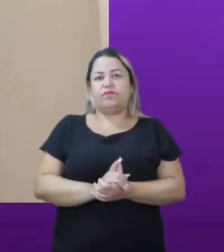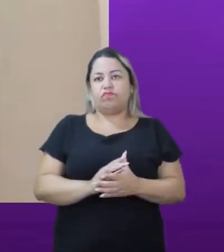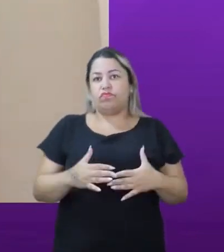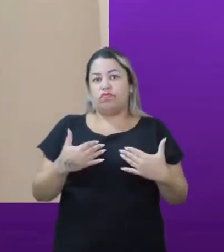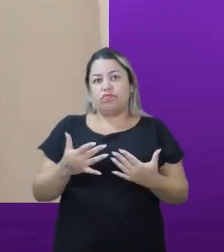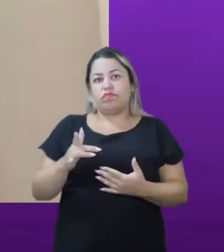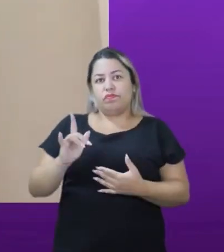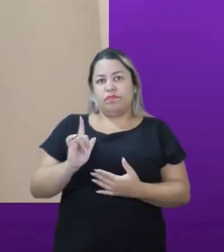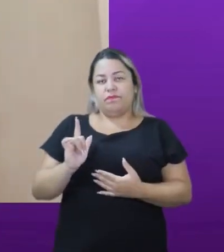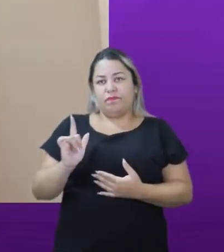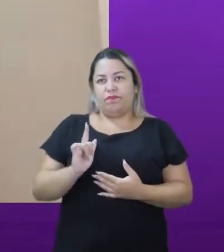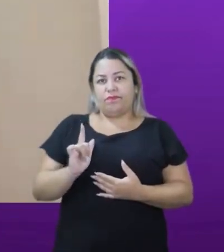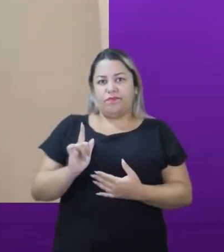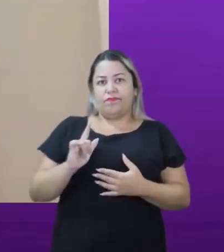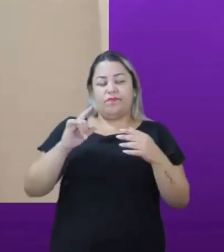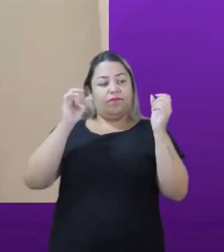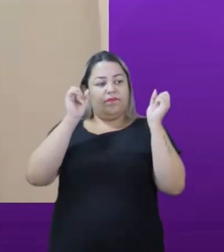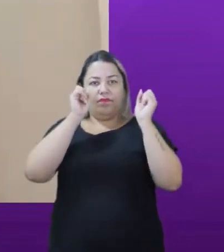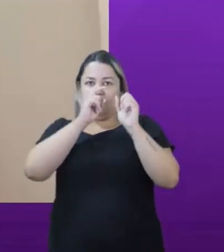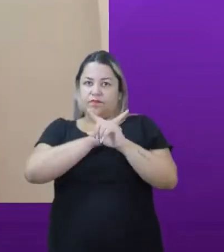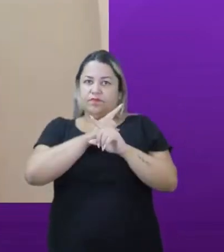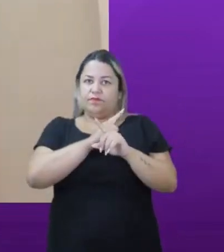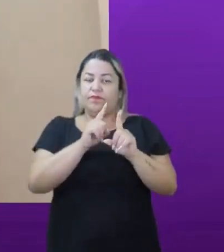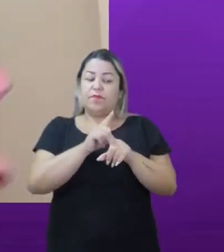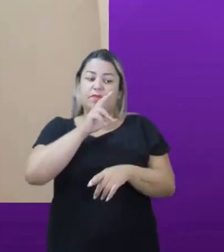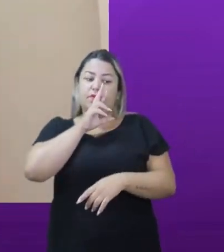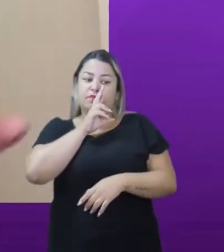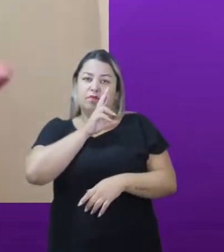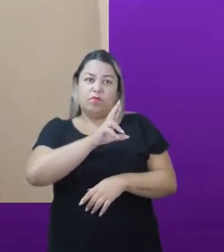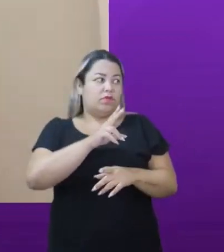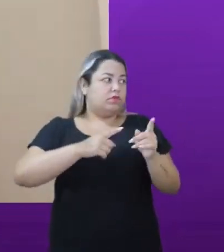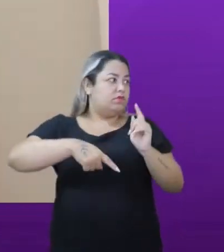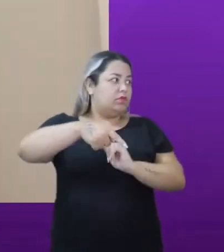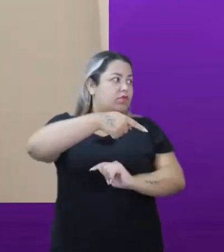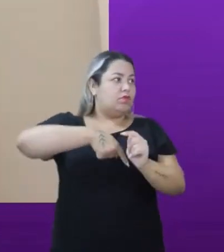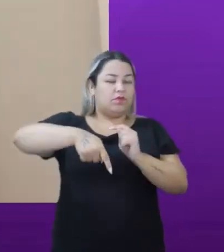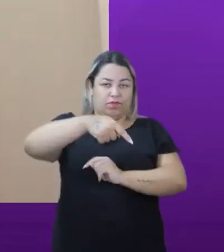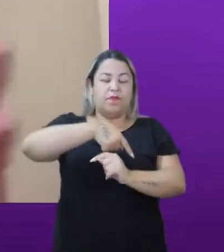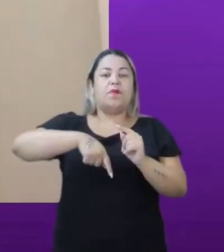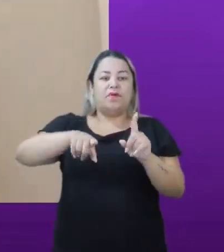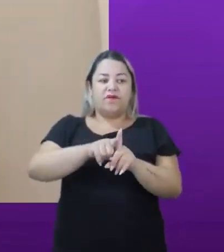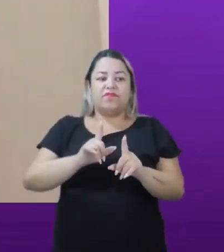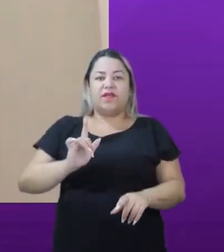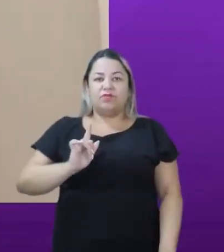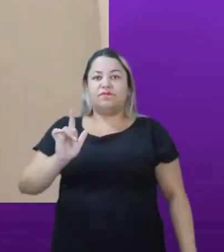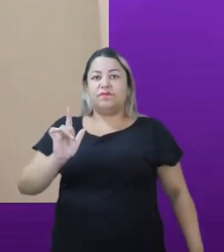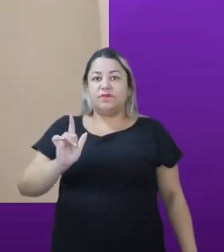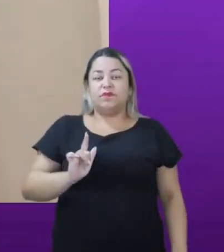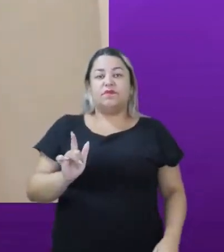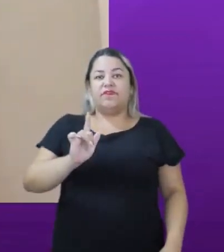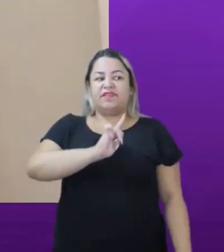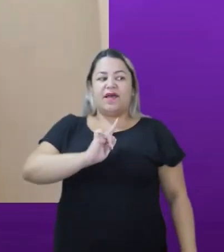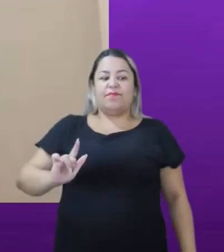há uma complexidade nas respostas econômicas, né, do governo, enfim, a relação